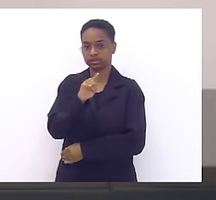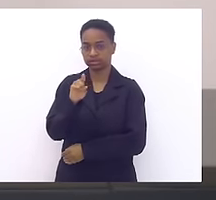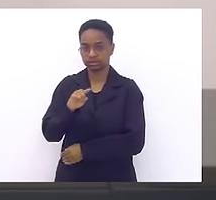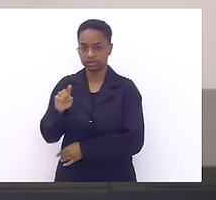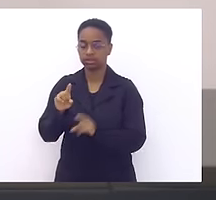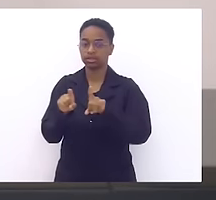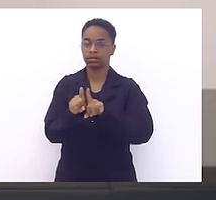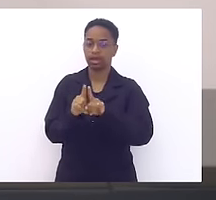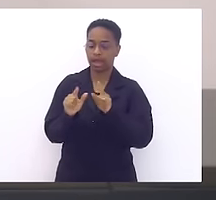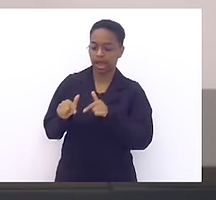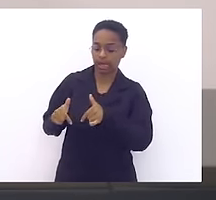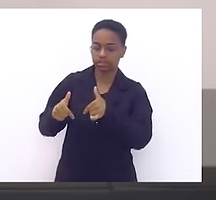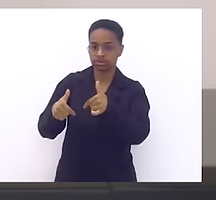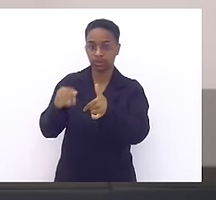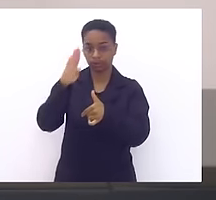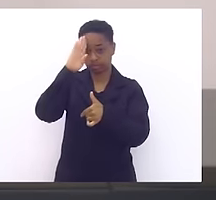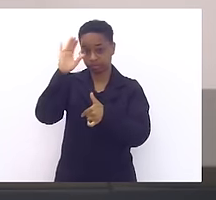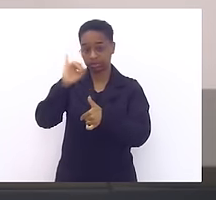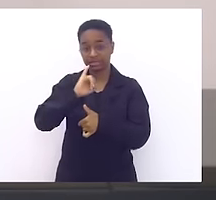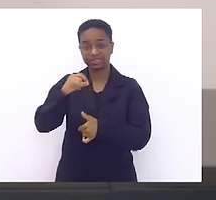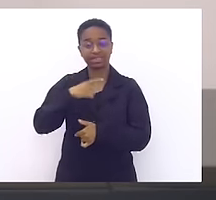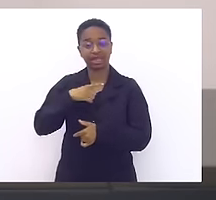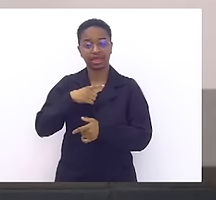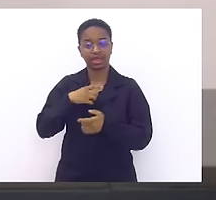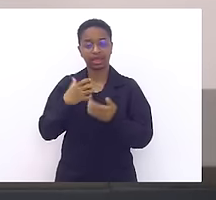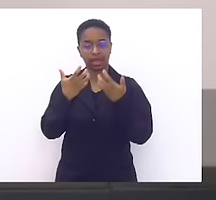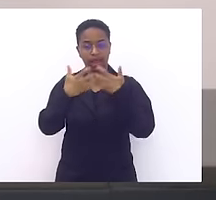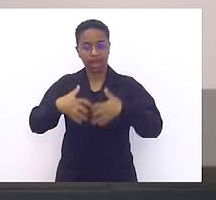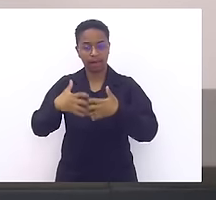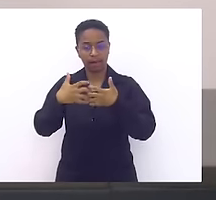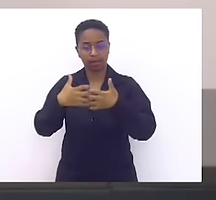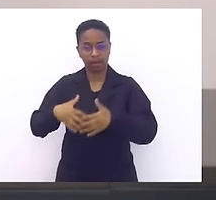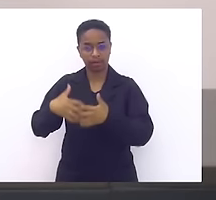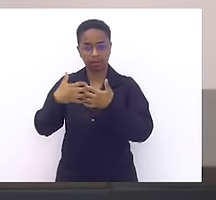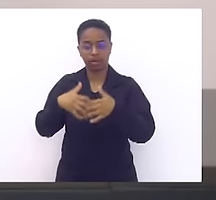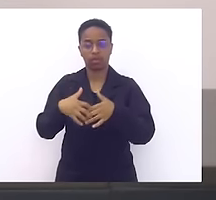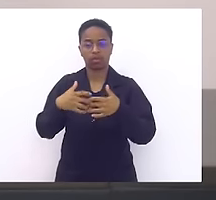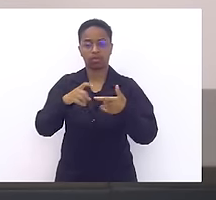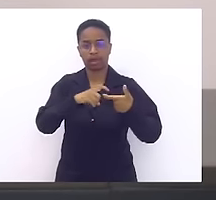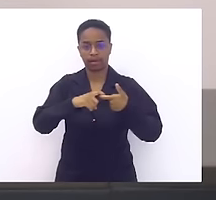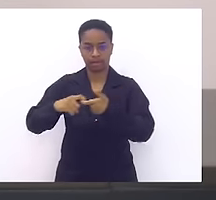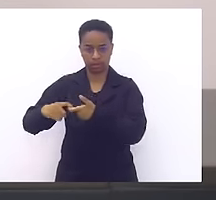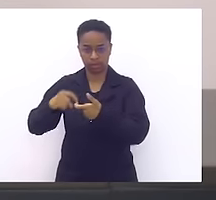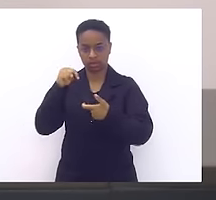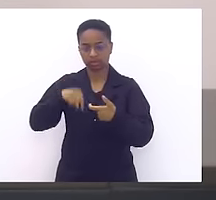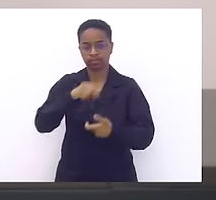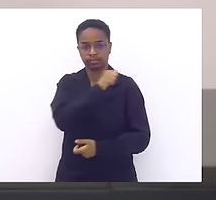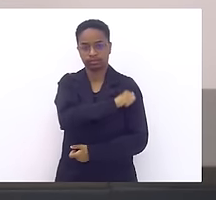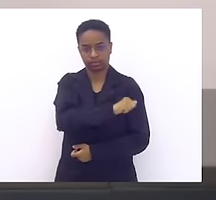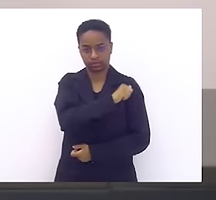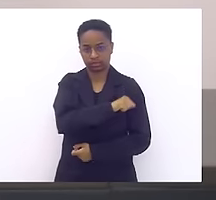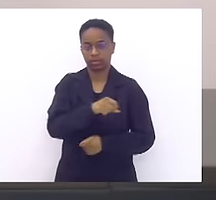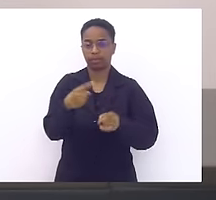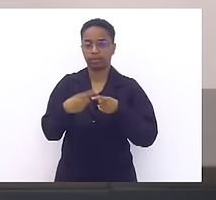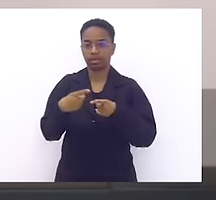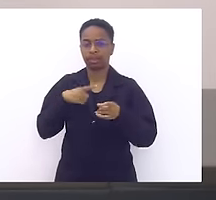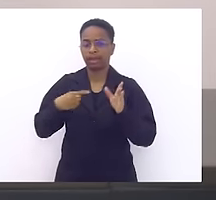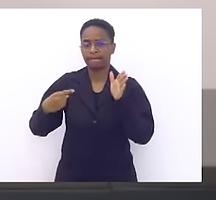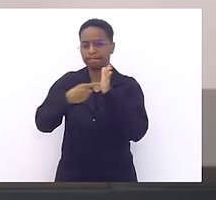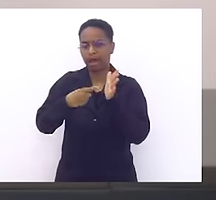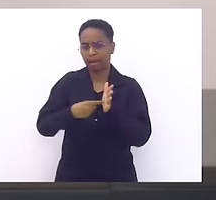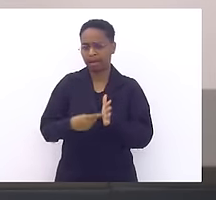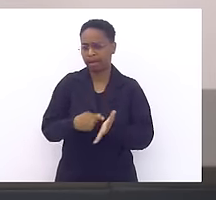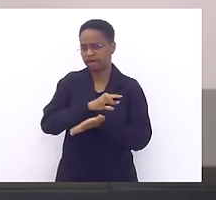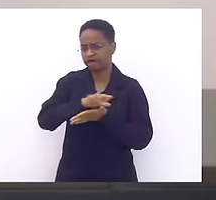sobretudo que envolvem reboques no estado do Rio de Janeiro depois de muitas denúncias que chegaram aos diversos canais da Assembleia Legislativa